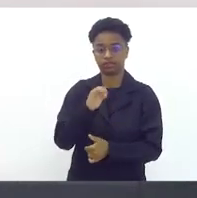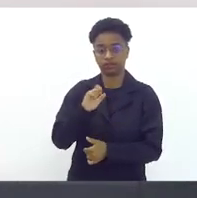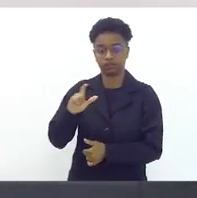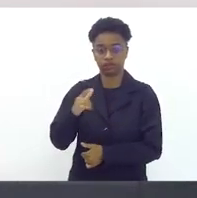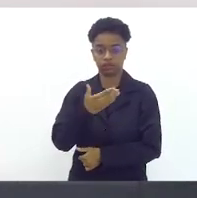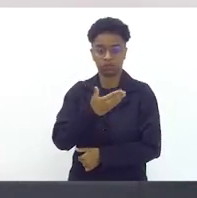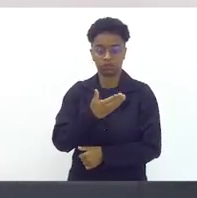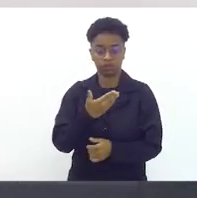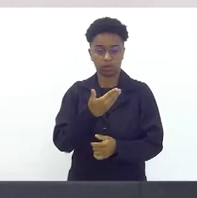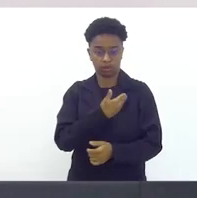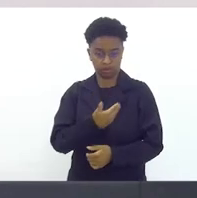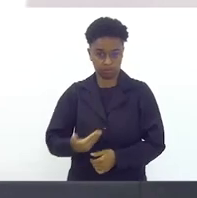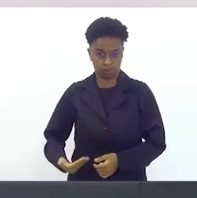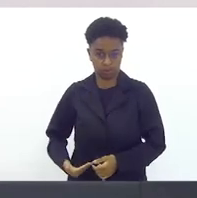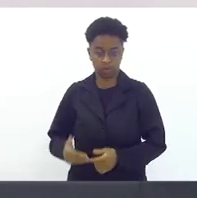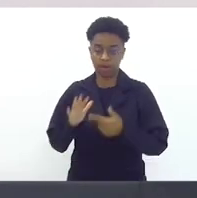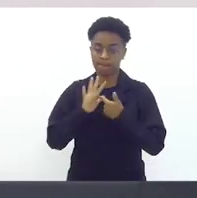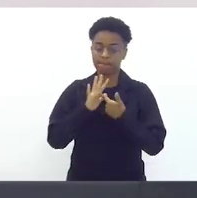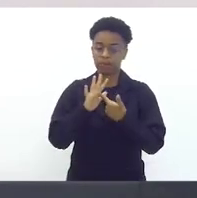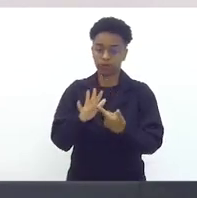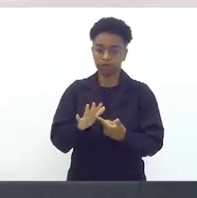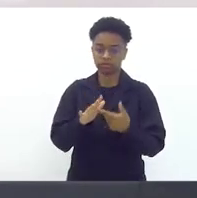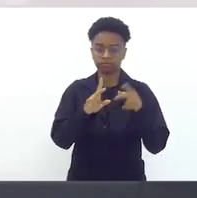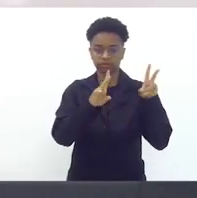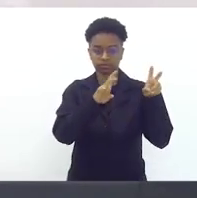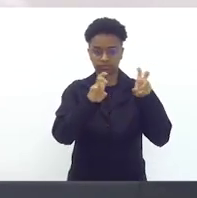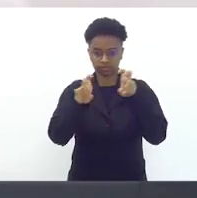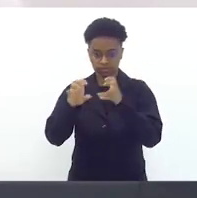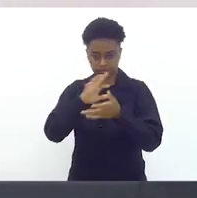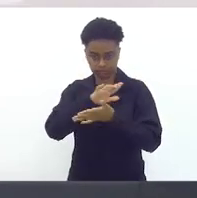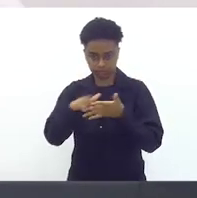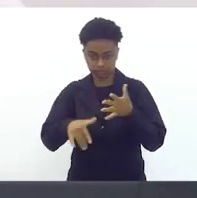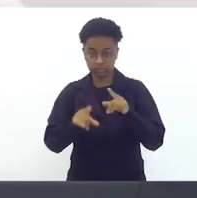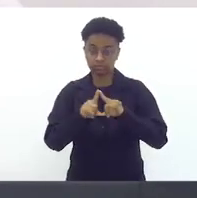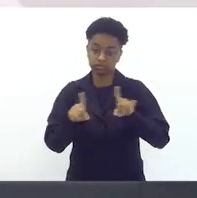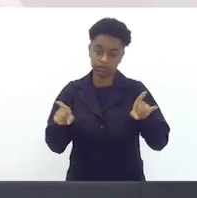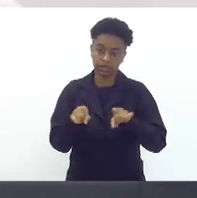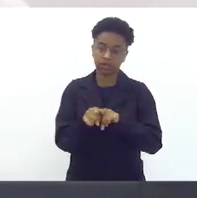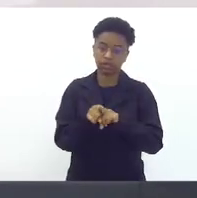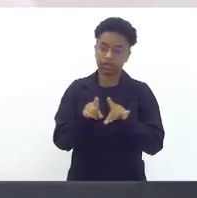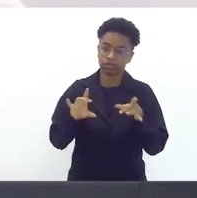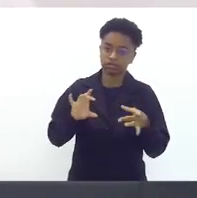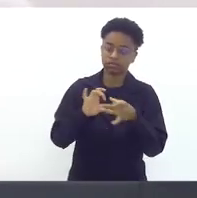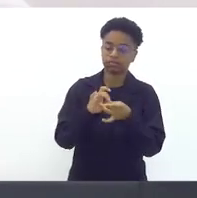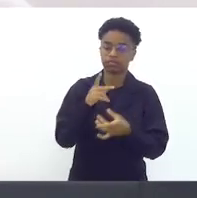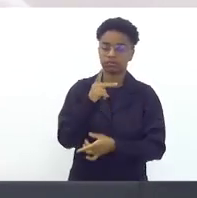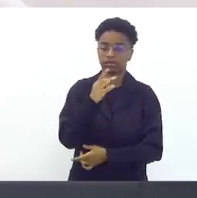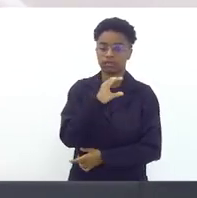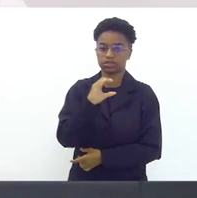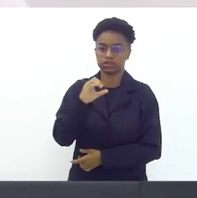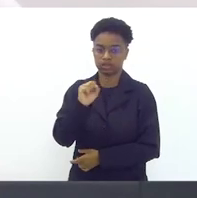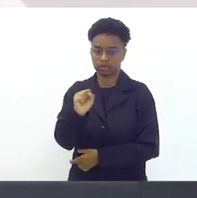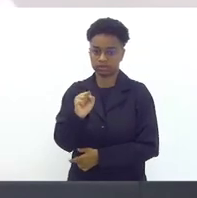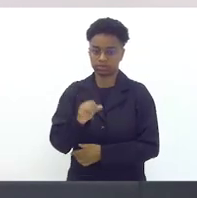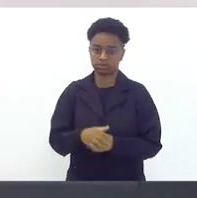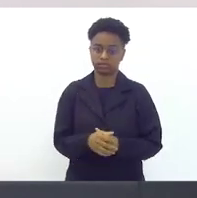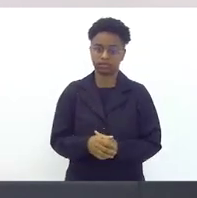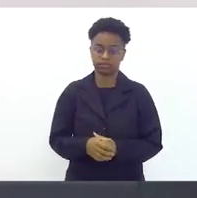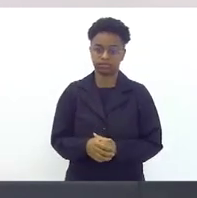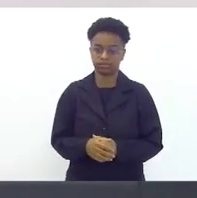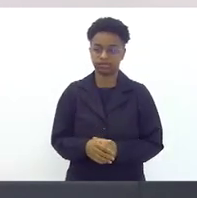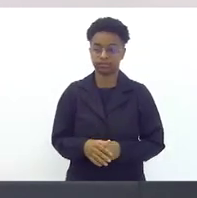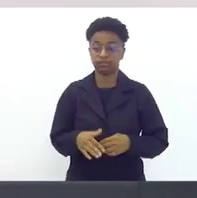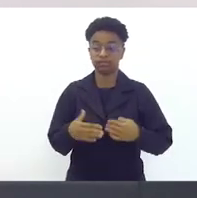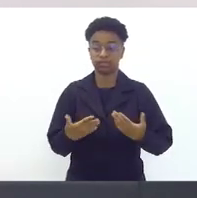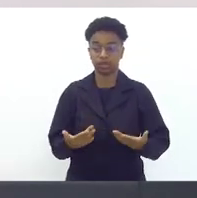que fala exatamente, entre outras coisas, sobre a questão do PCCS. Então, nós vamos,